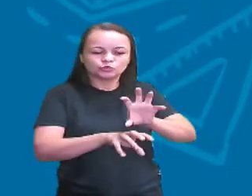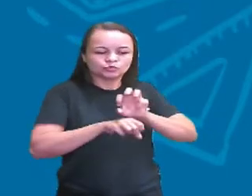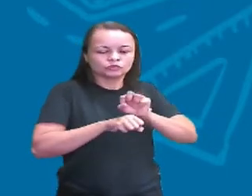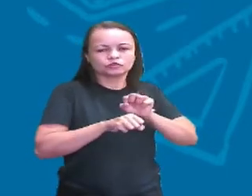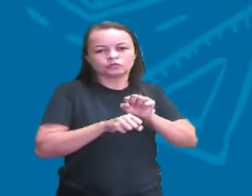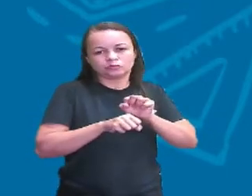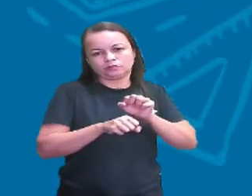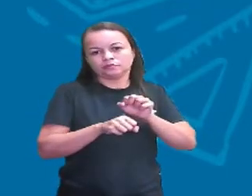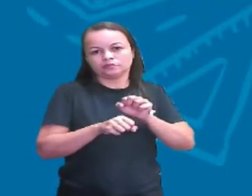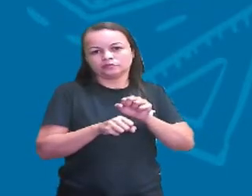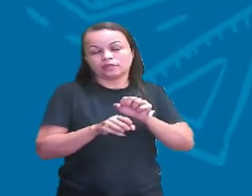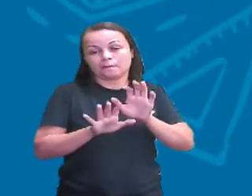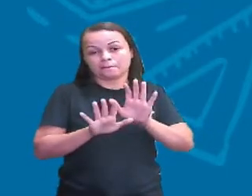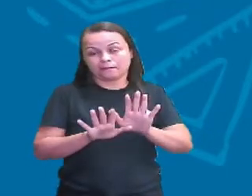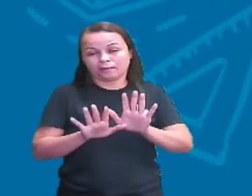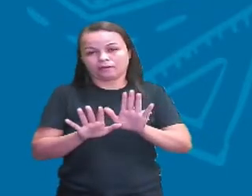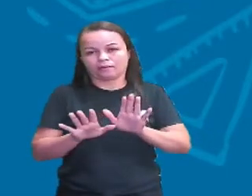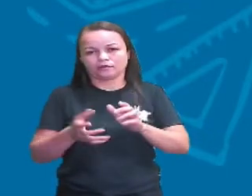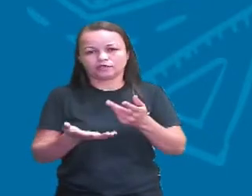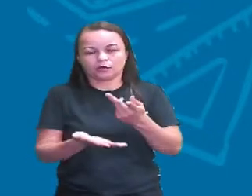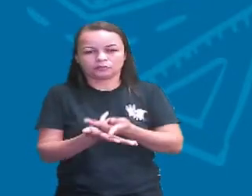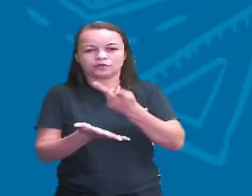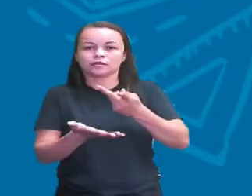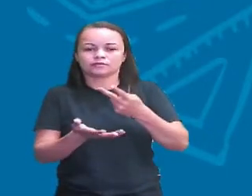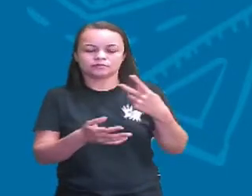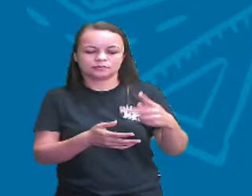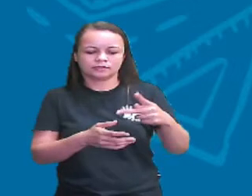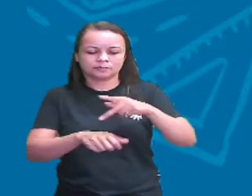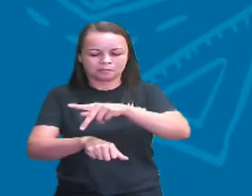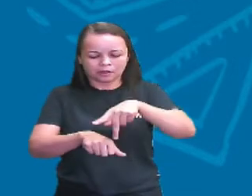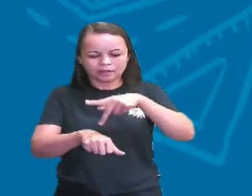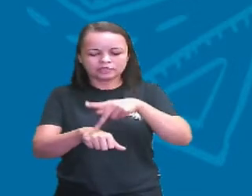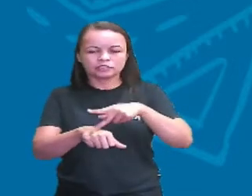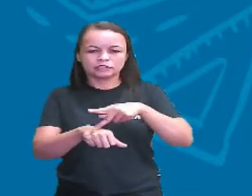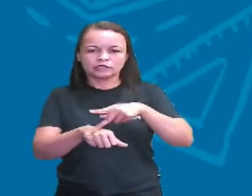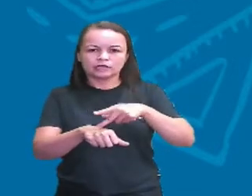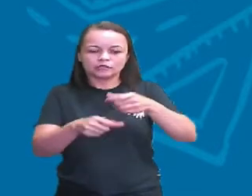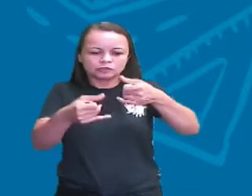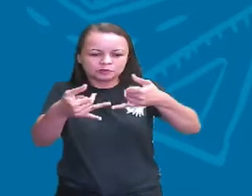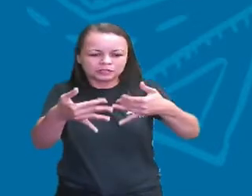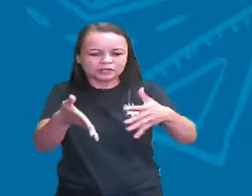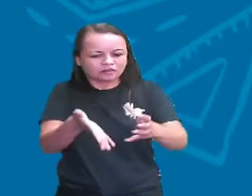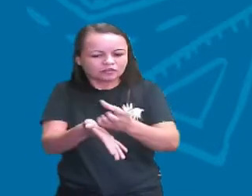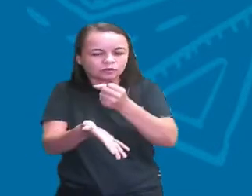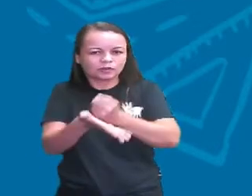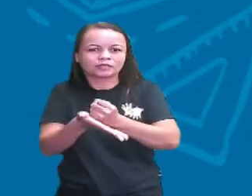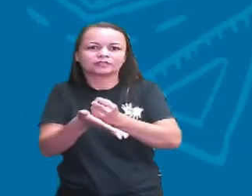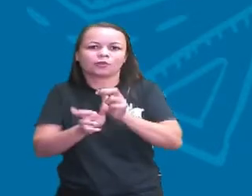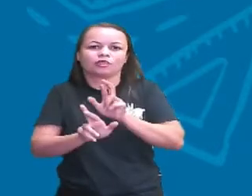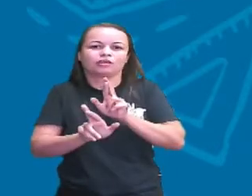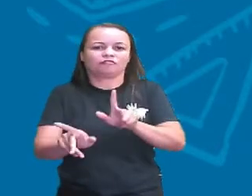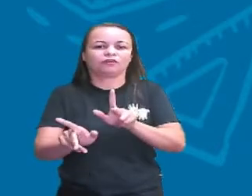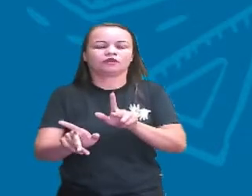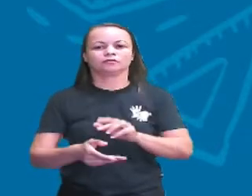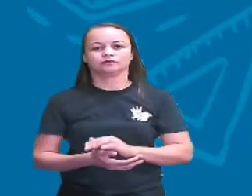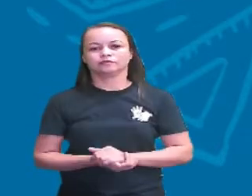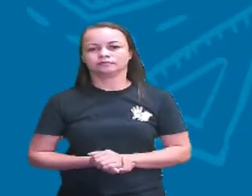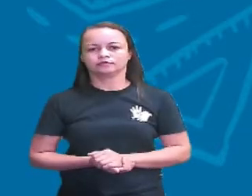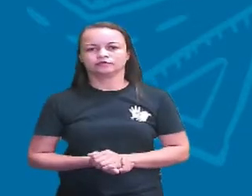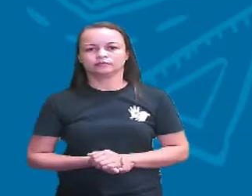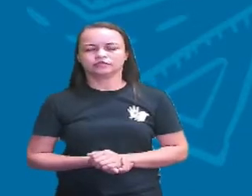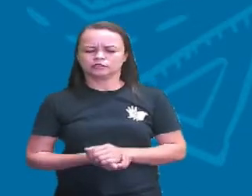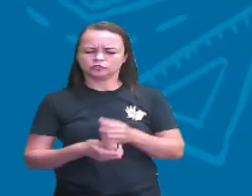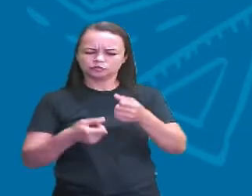esses países, eles tentavam explicar essa dominação de uma outra forma. Eles diziam que eles não